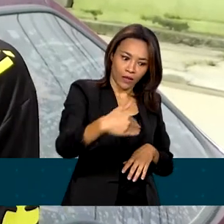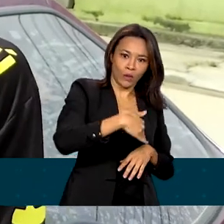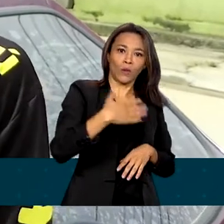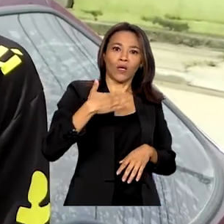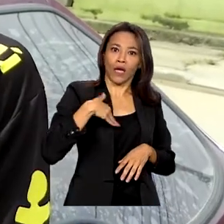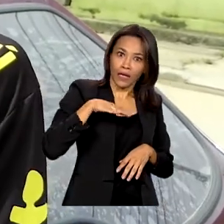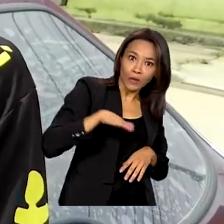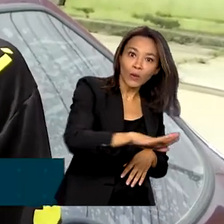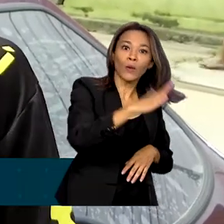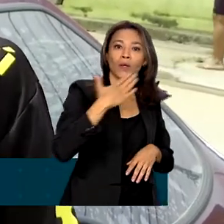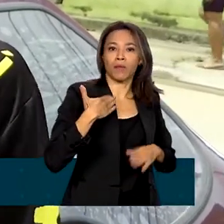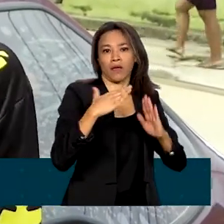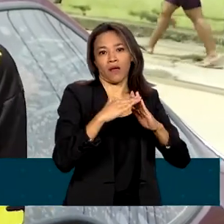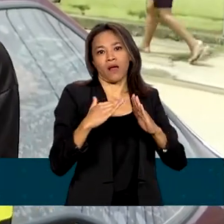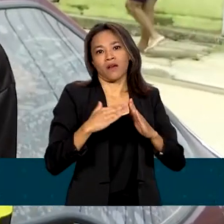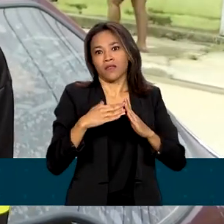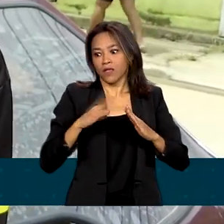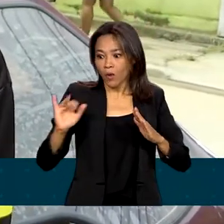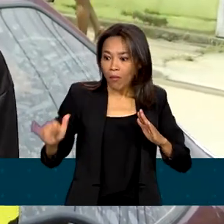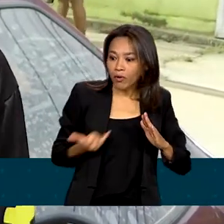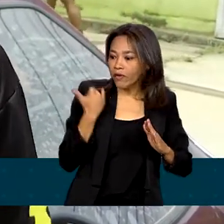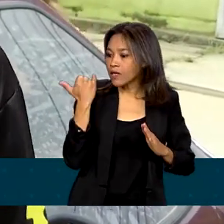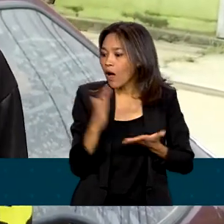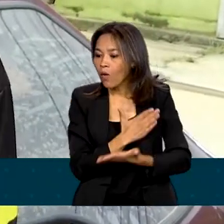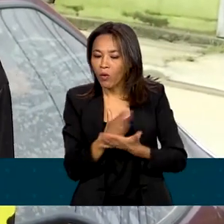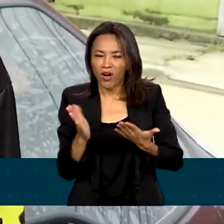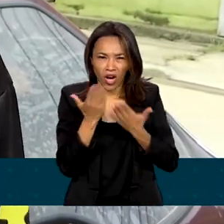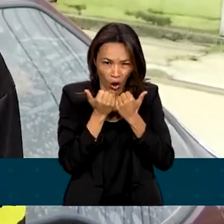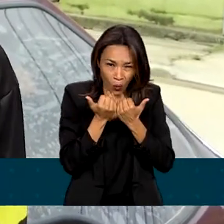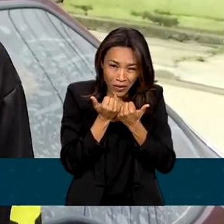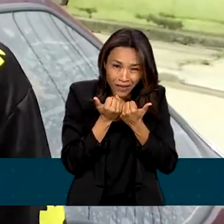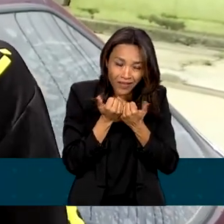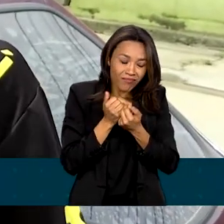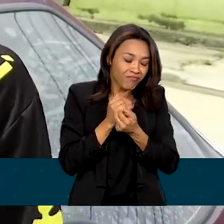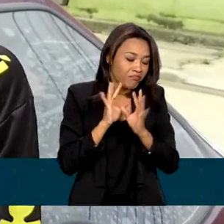A sorte que deu para aproveitar umas coisas, mas alimento, essas coisas, foi tudo jogado fora.